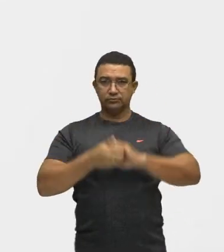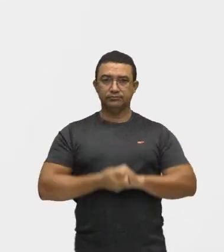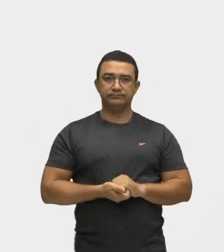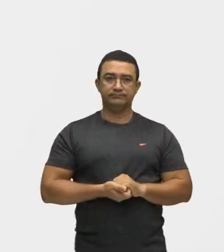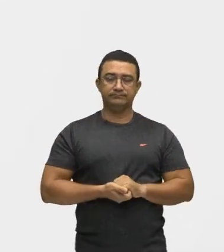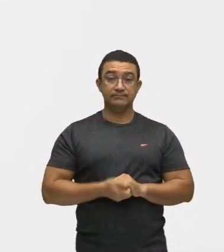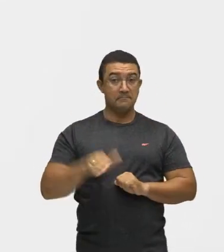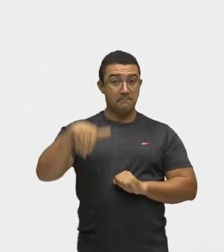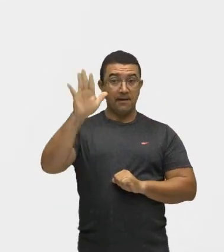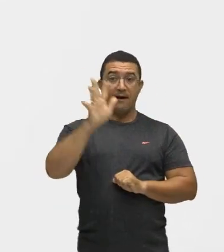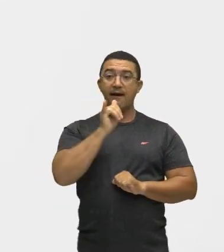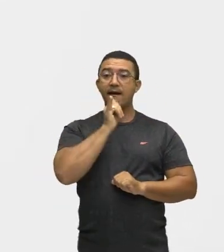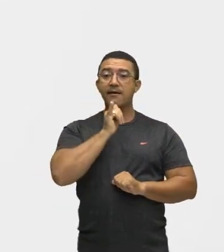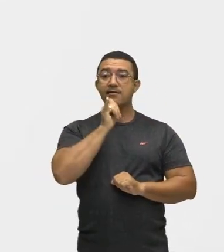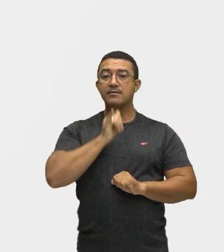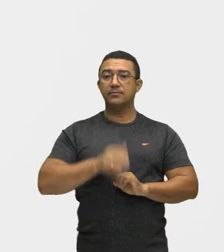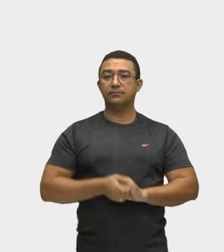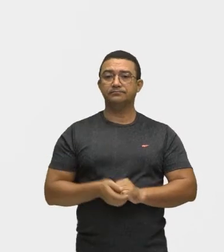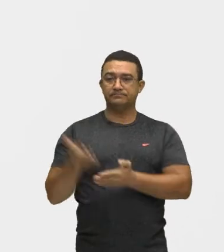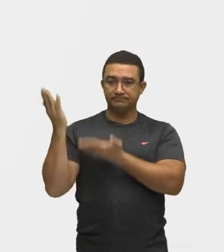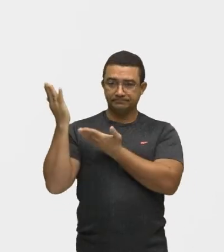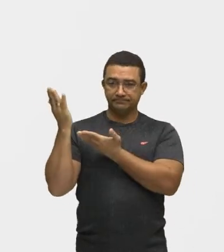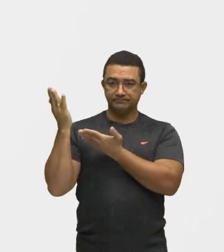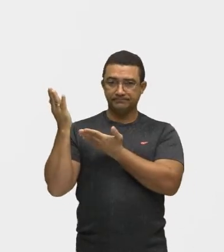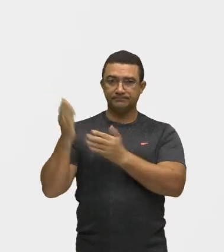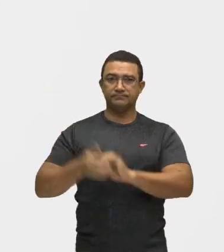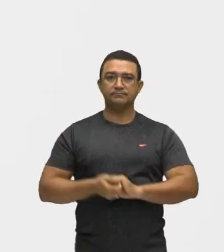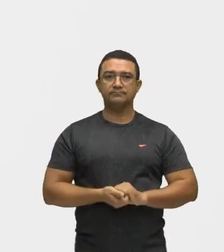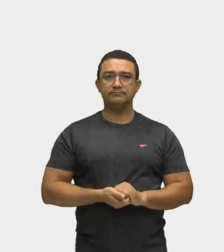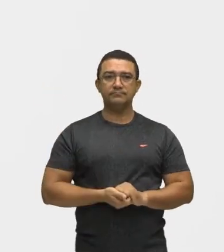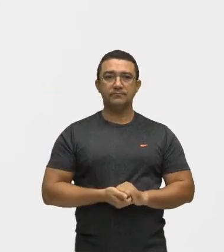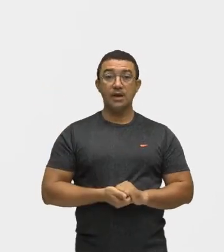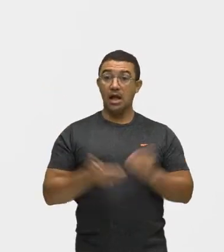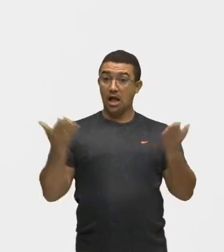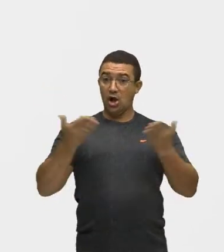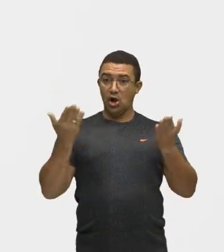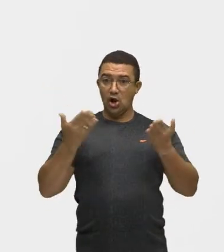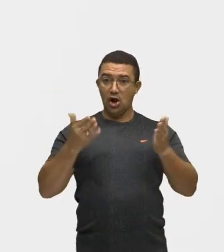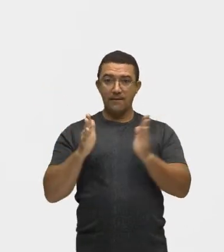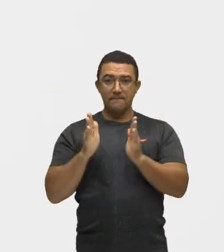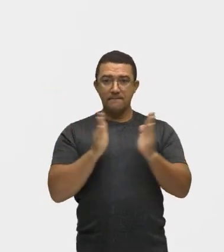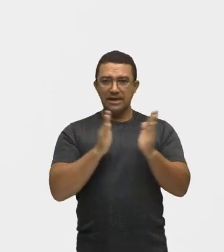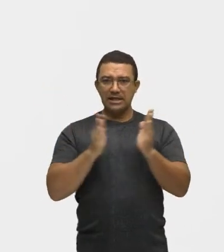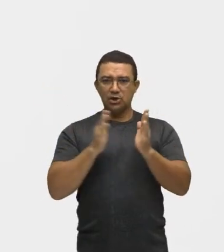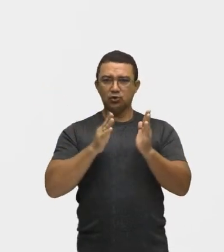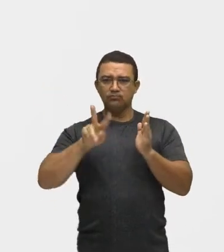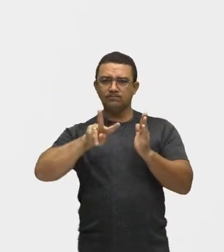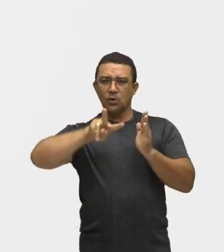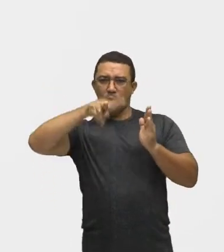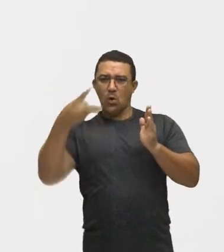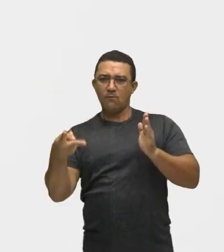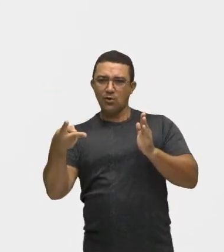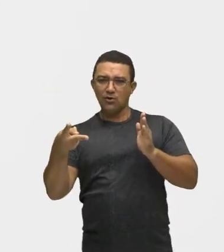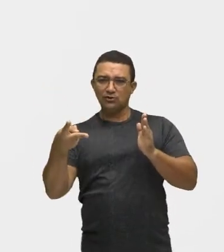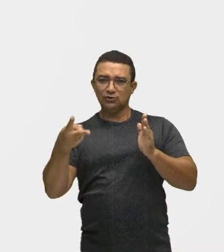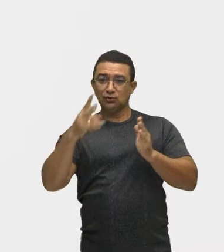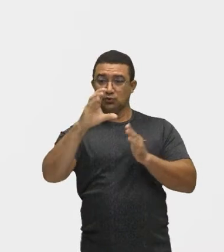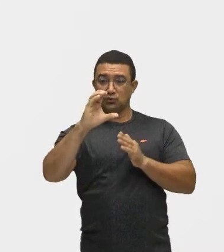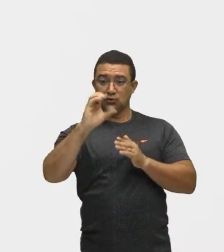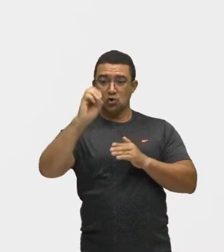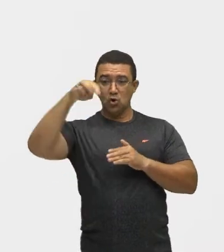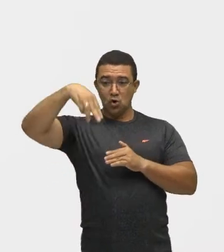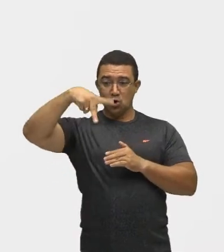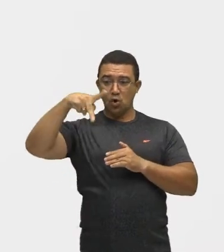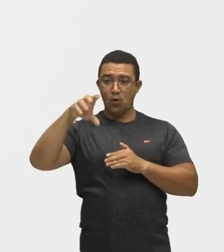exemplos? Temos mais exemplos aqui? Vamos ver. Período composto, não, vamos falar sobre período composto. Composto é